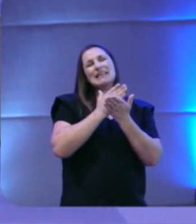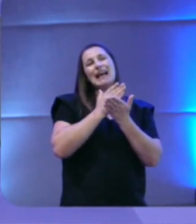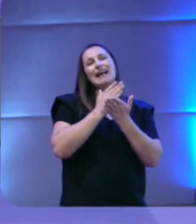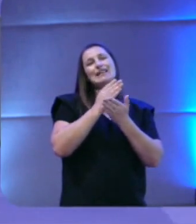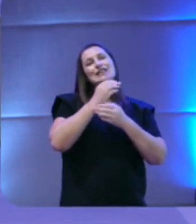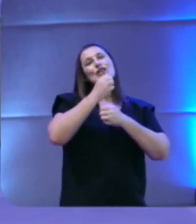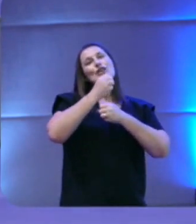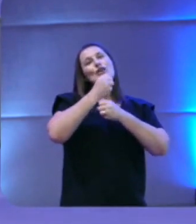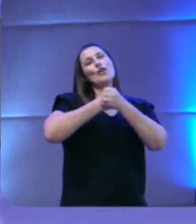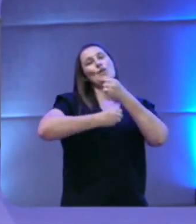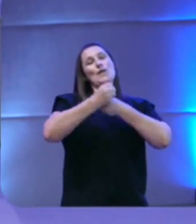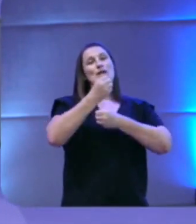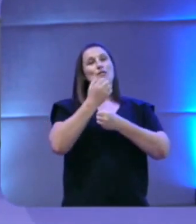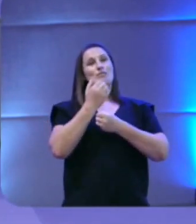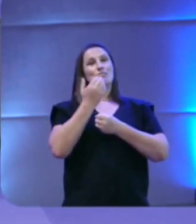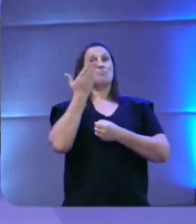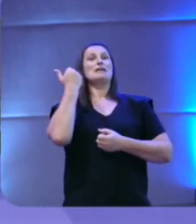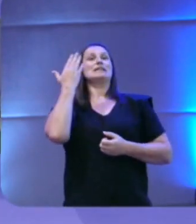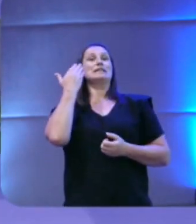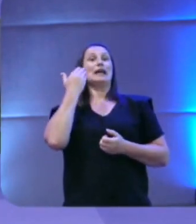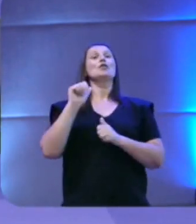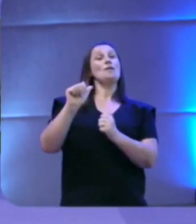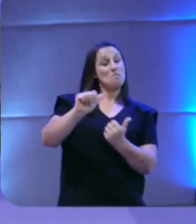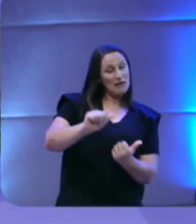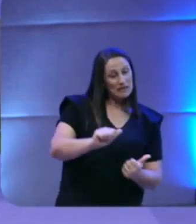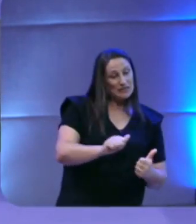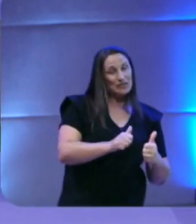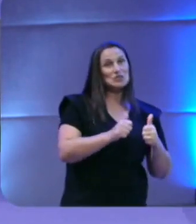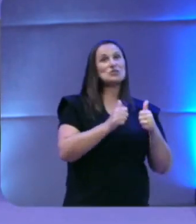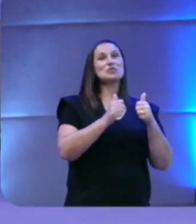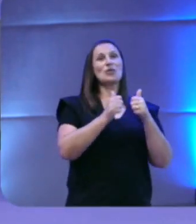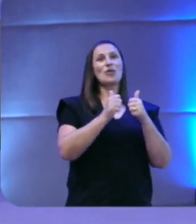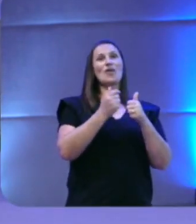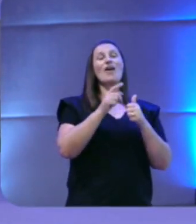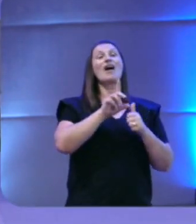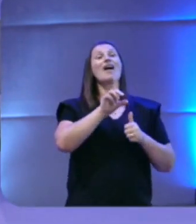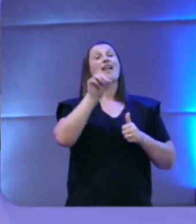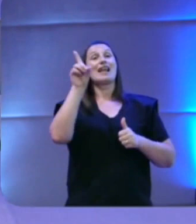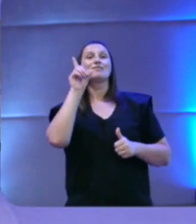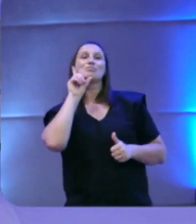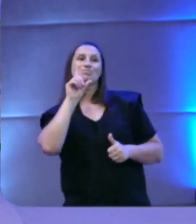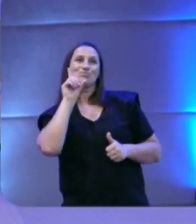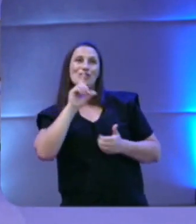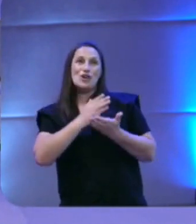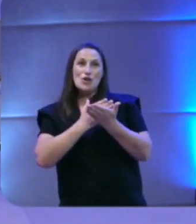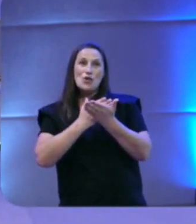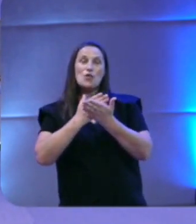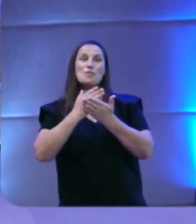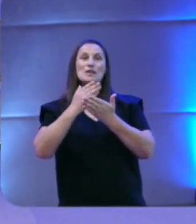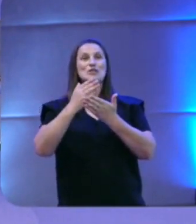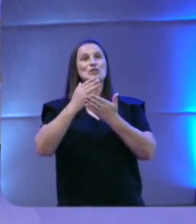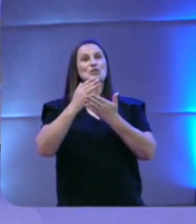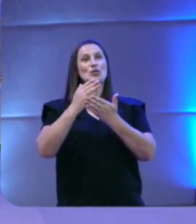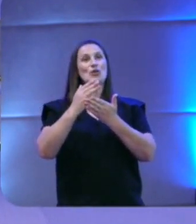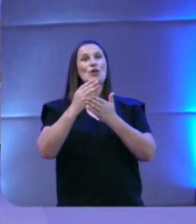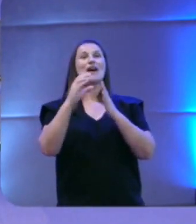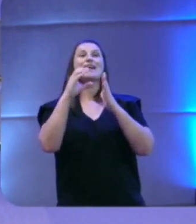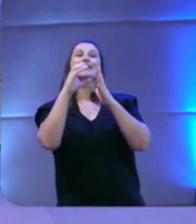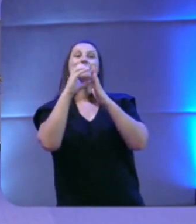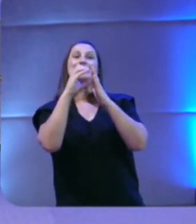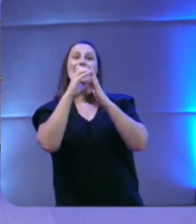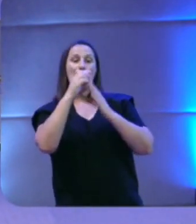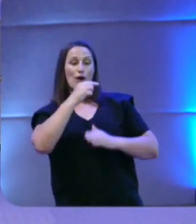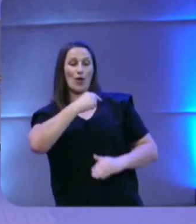Mina e o seu marido. Eles estão firmes na igreja lá. Agora começaram uma célula em chinês na casa